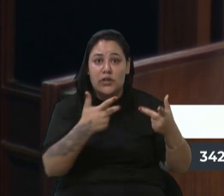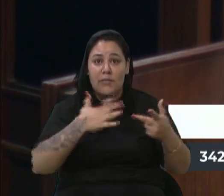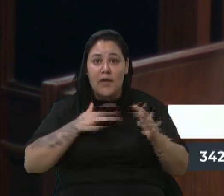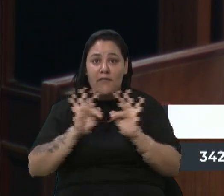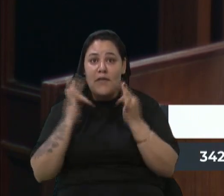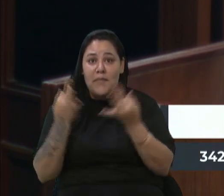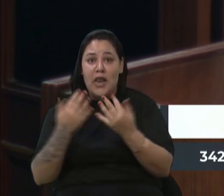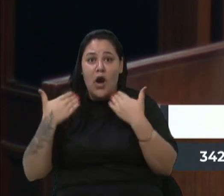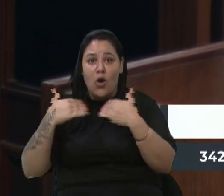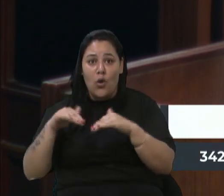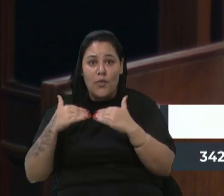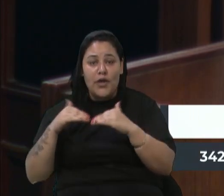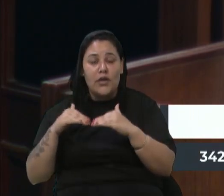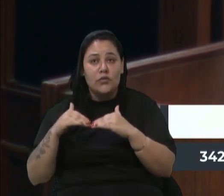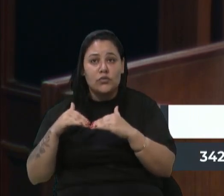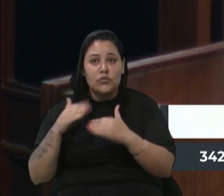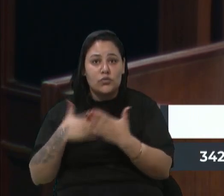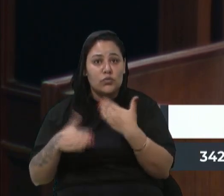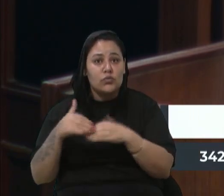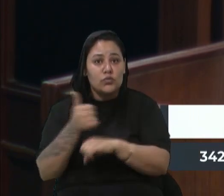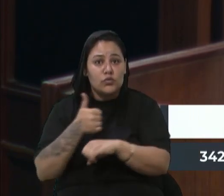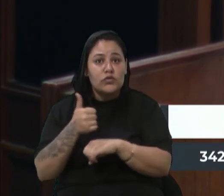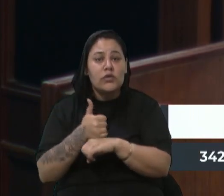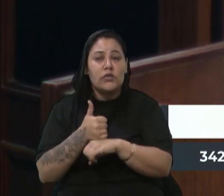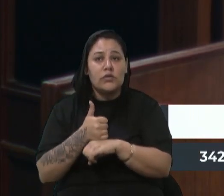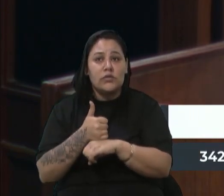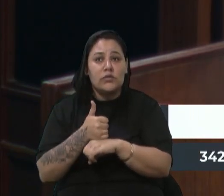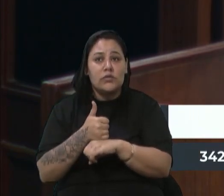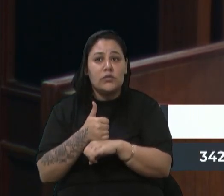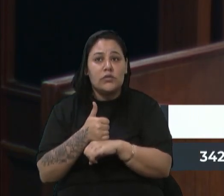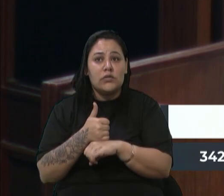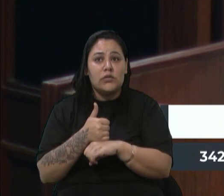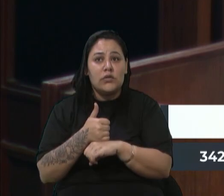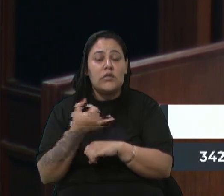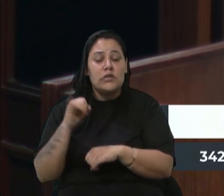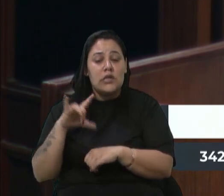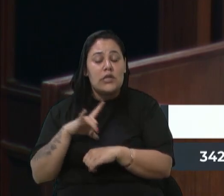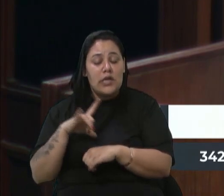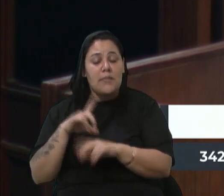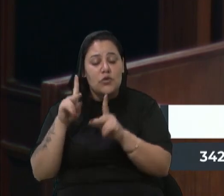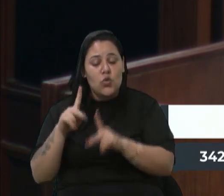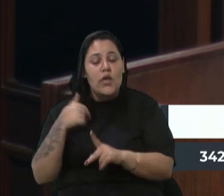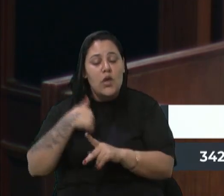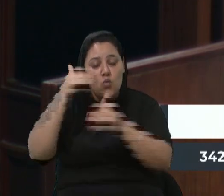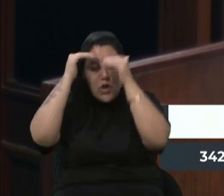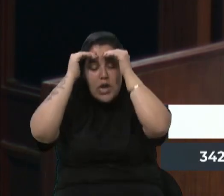são caminhoneiros, tem caminhoneiros. Então, assim, ó, olha, você tem uma